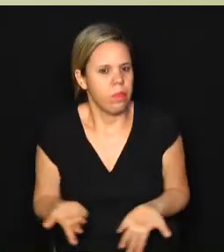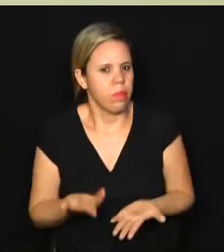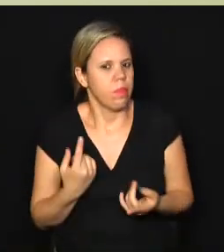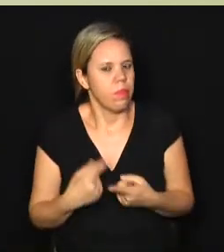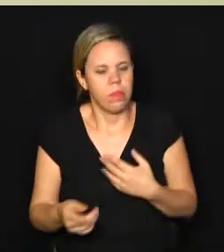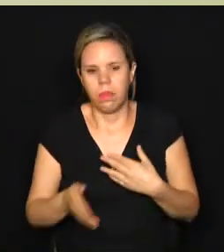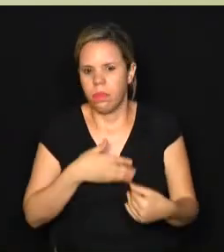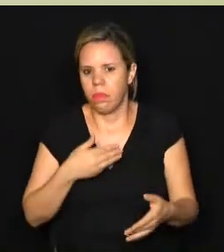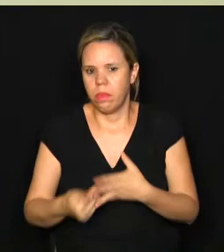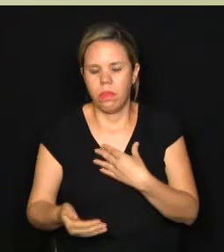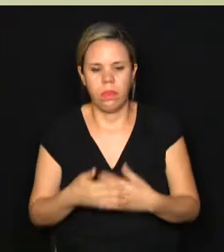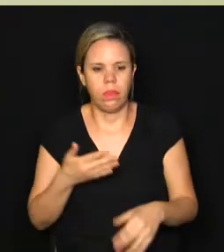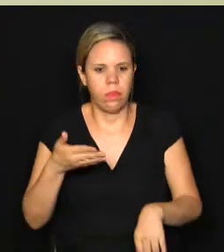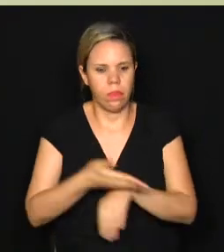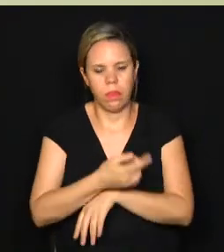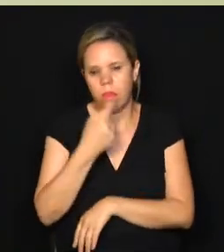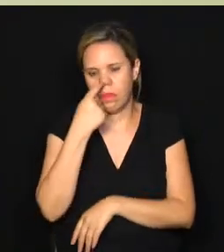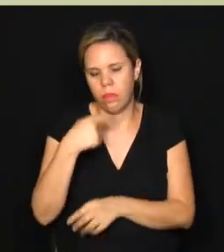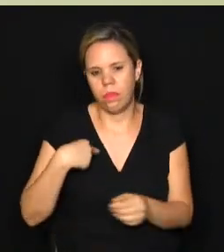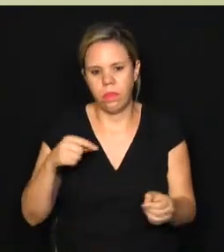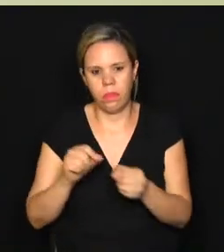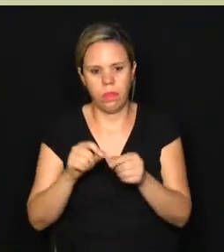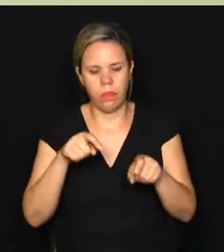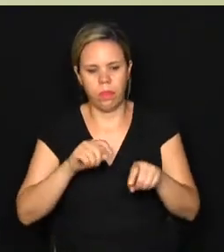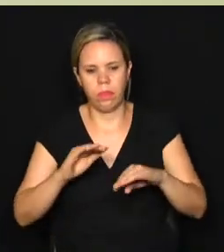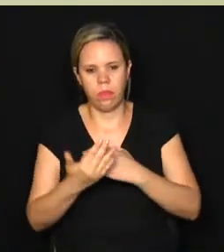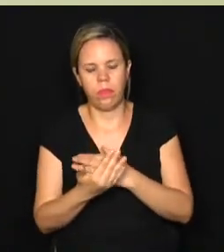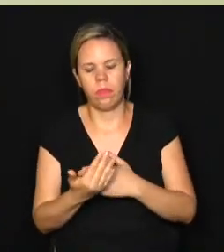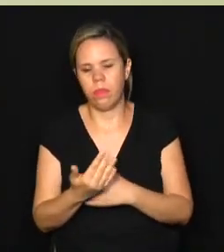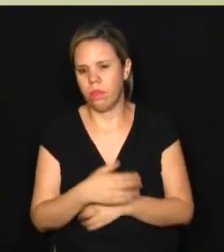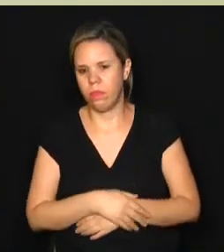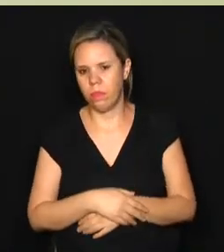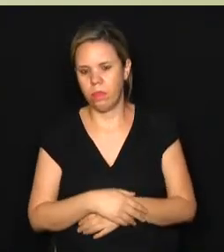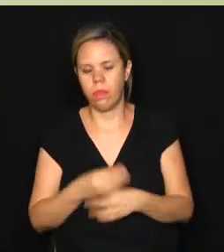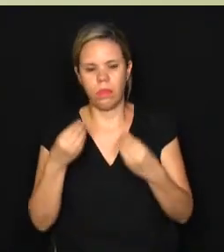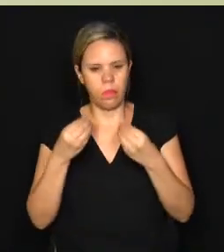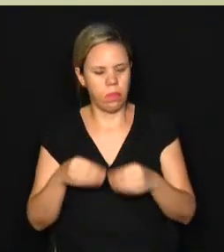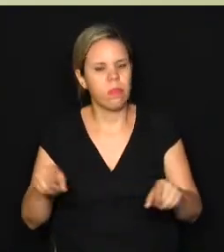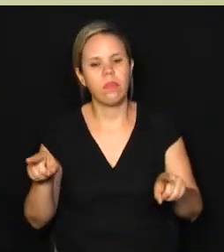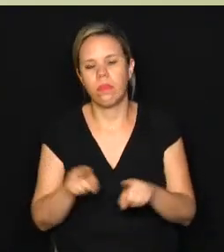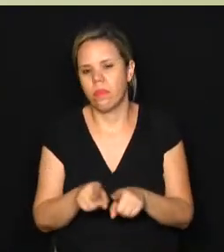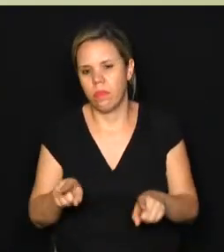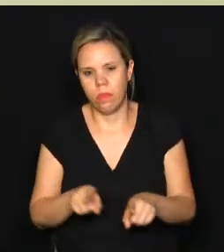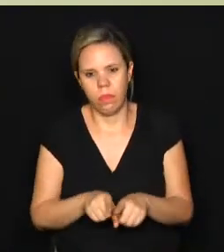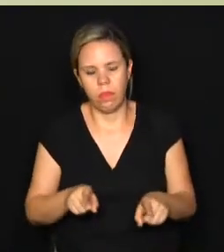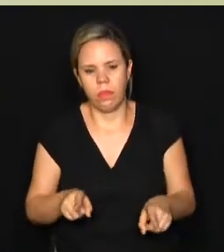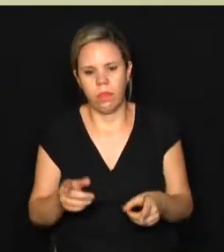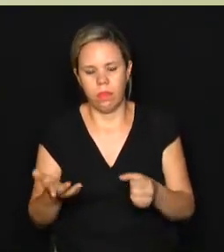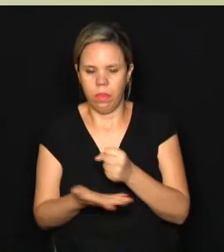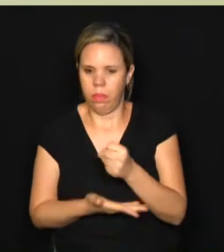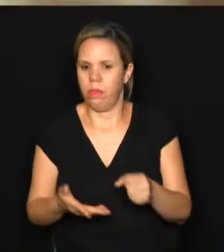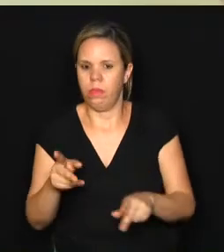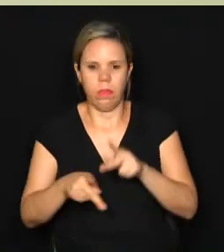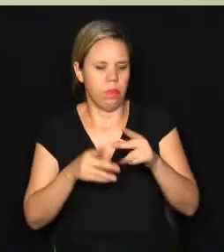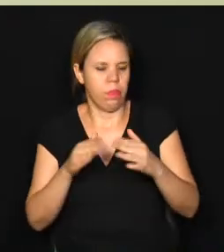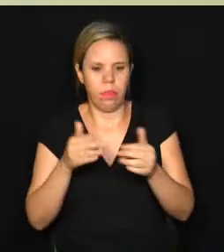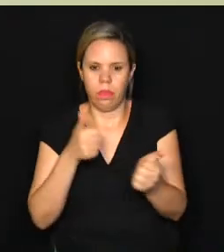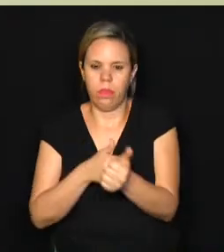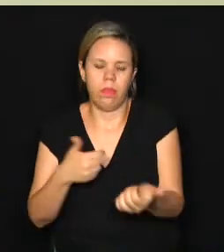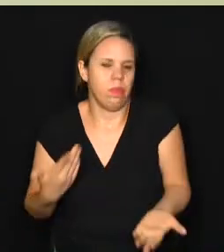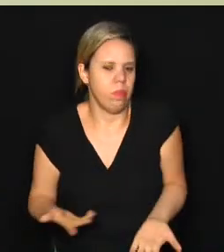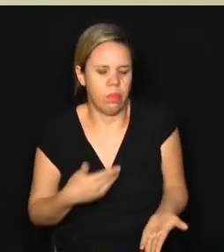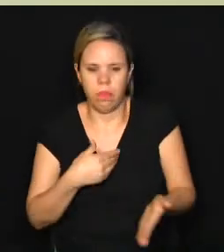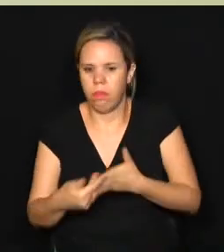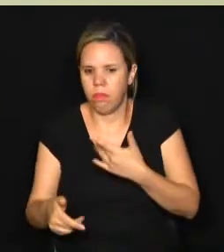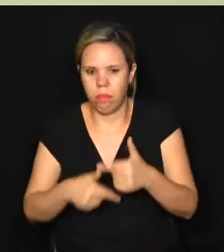qualquer interferência que eu faço no território, a montante, a gente vai impactar também a jusante, né, quem está abaixo. Então, qualquer